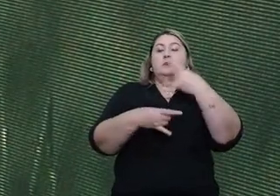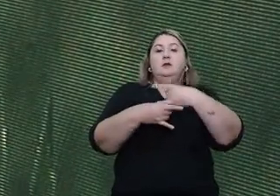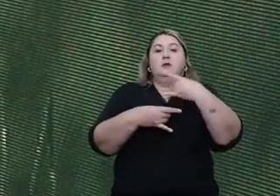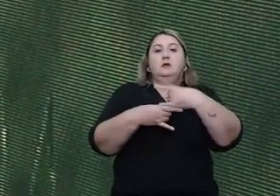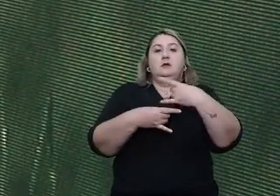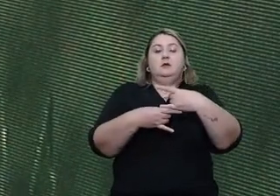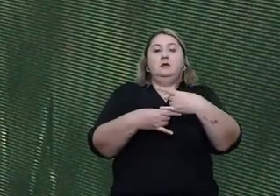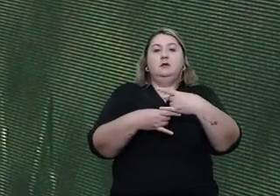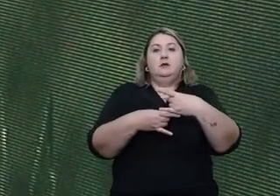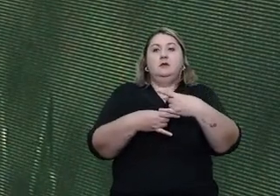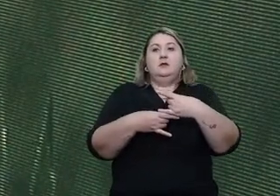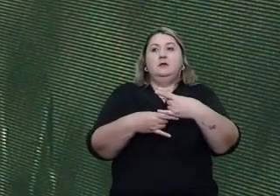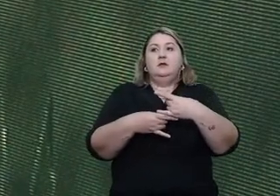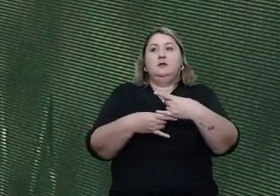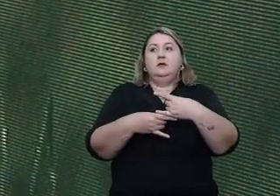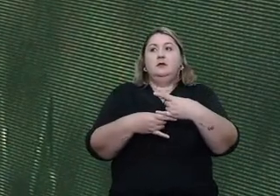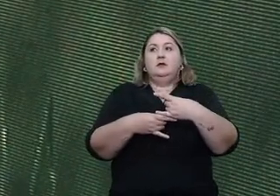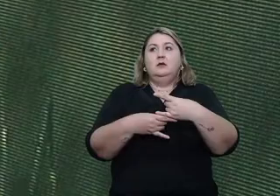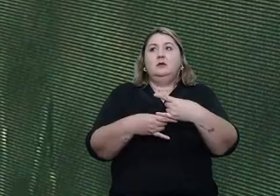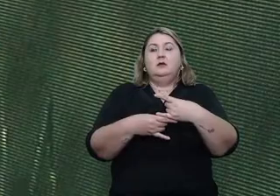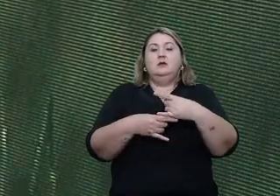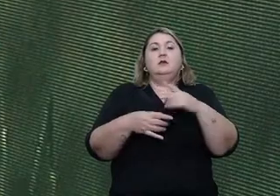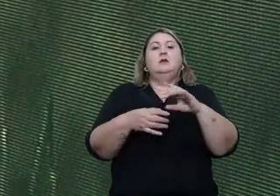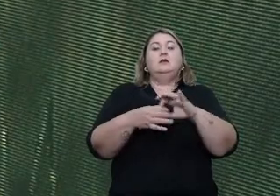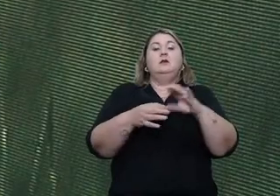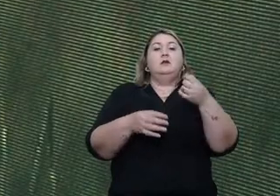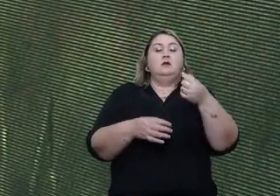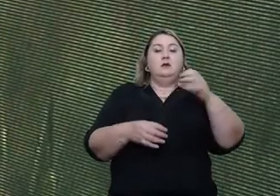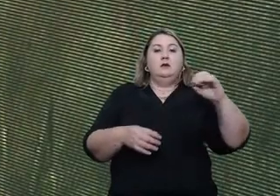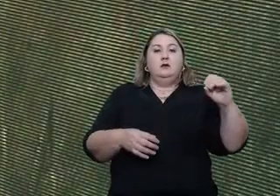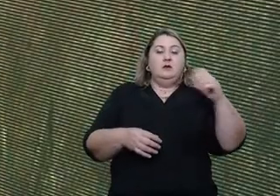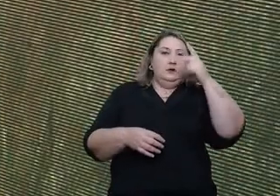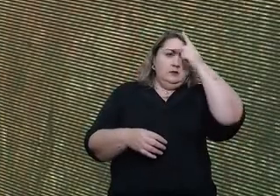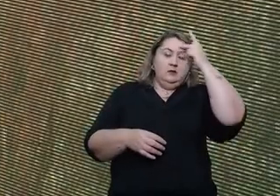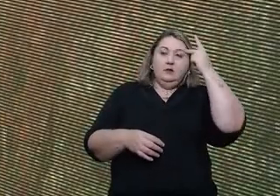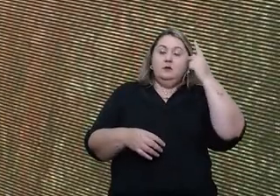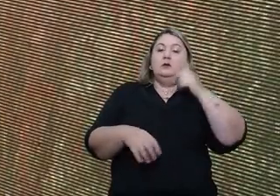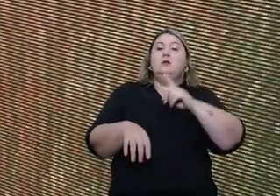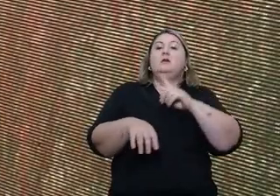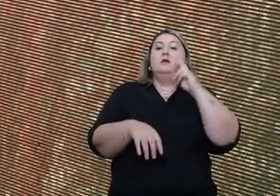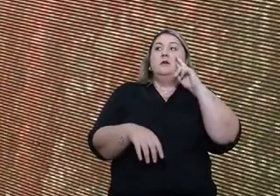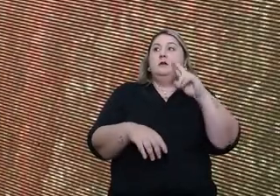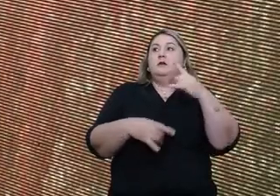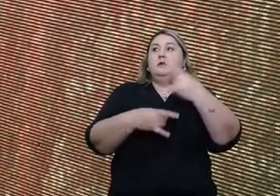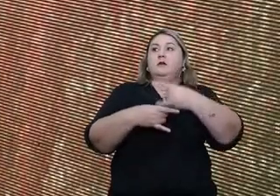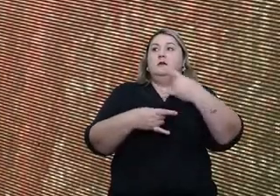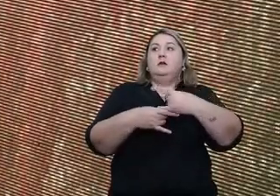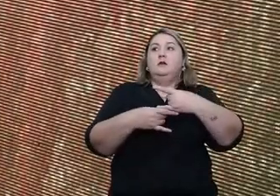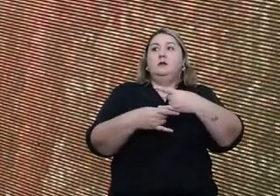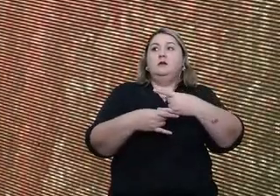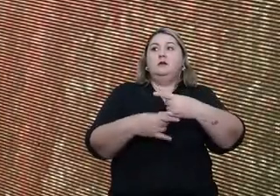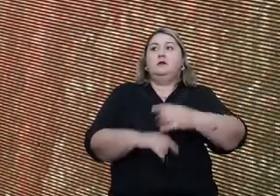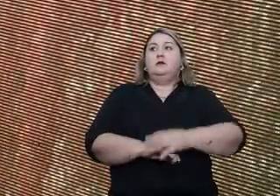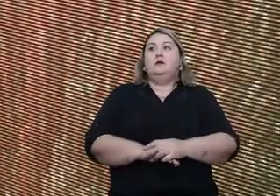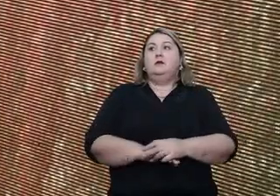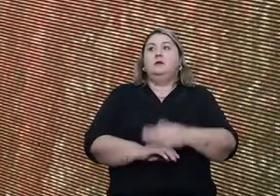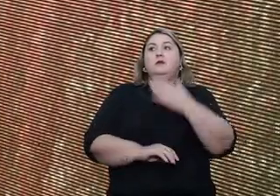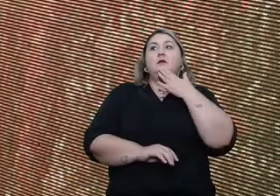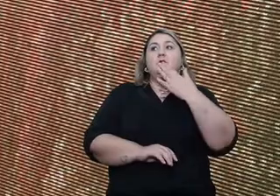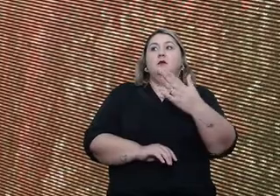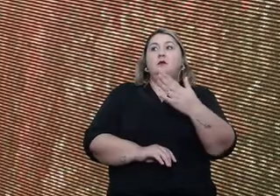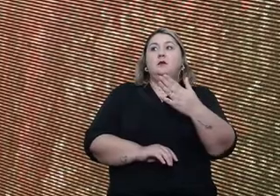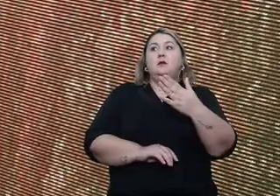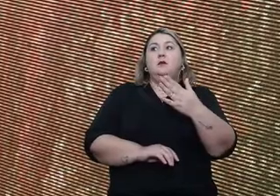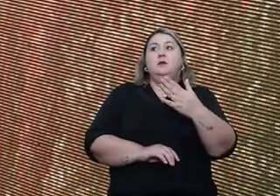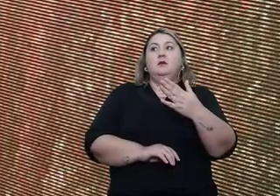com 600 pessoas ao vivo na live, antes de cair a conexão aqui da internet, então agora nós vamos pedir para vocês, manda